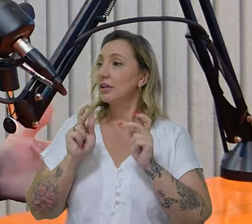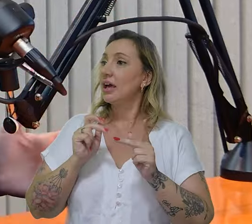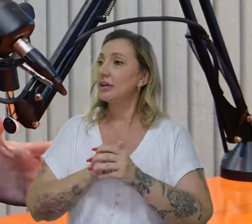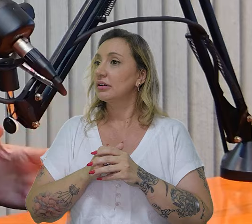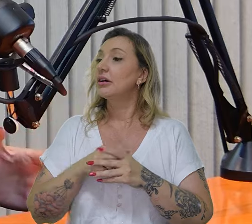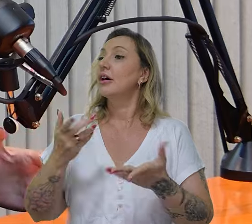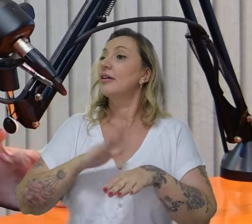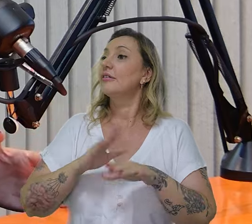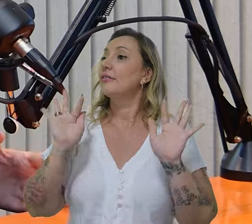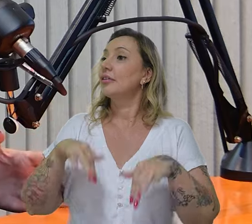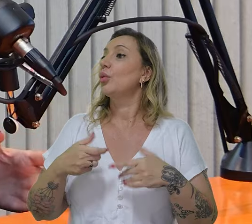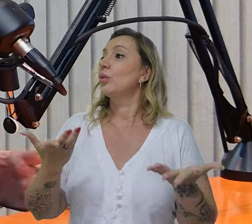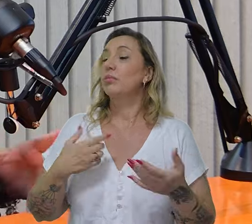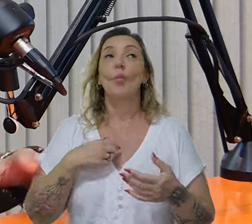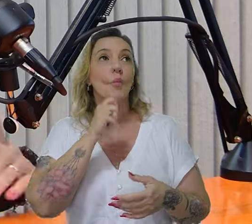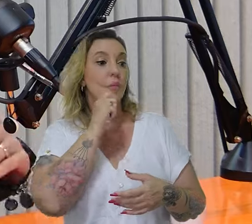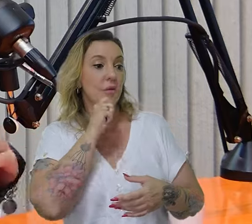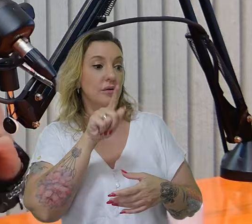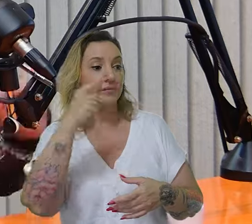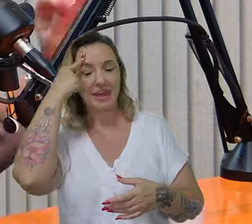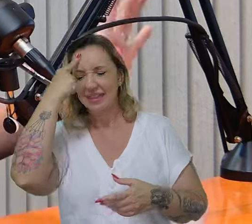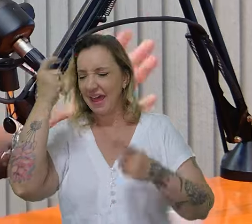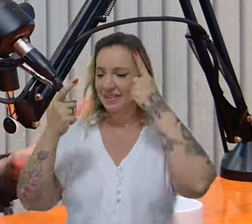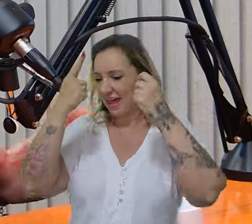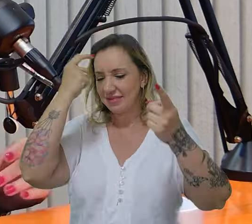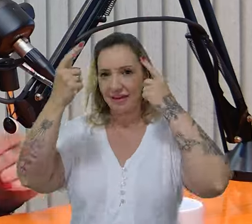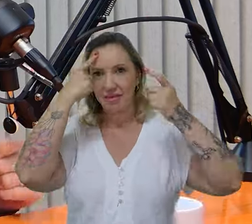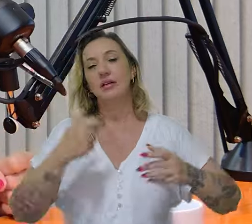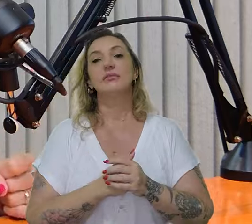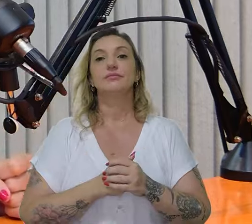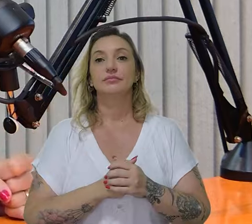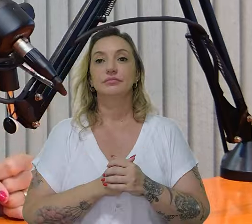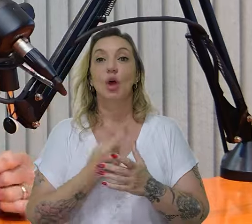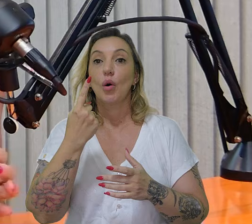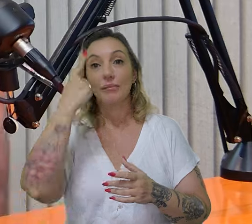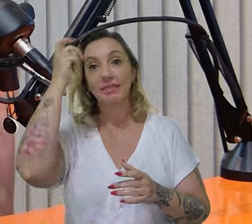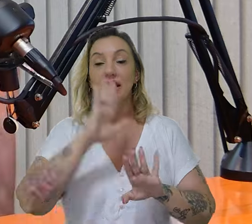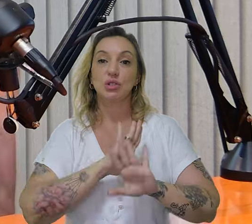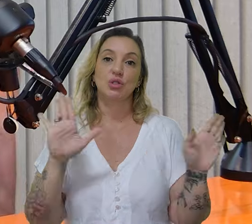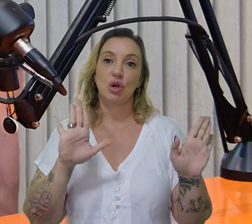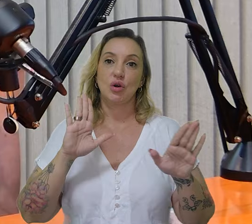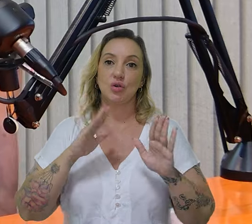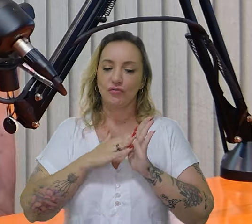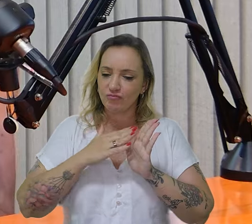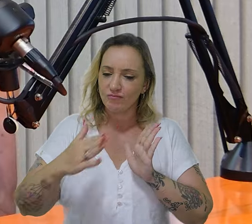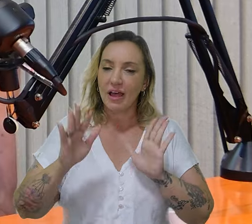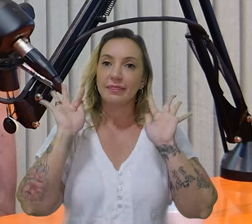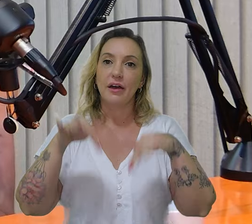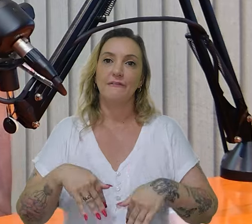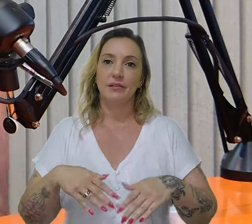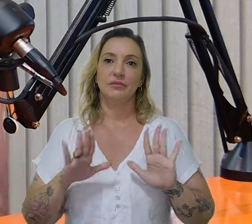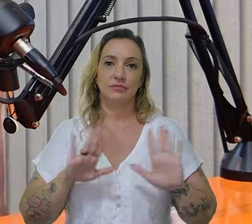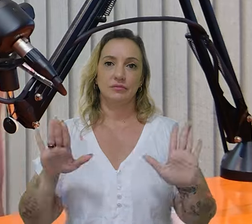o que que você já fez não fiz nada ainda mas eu também tive essa ideia essa ideia essa a gente pega uma ideia e faz direitinho até o final